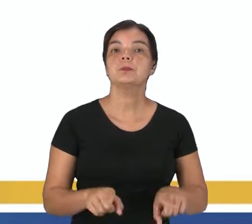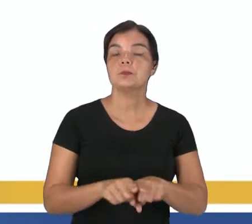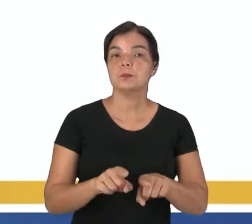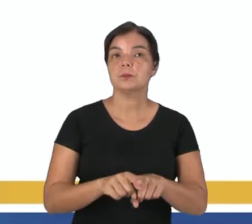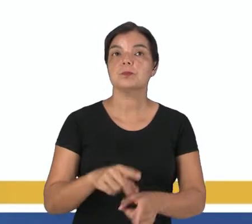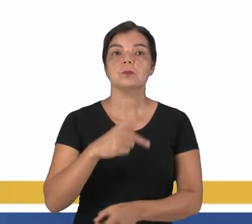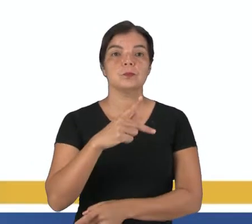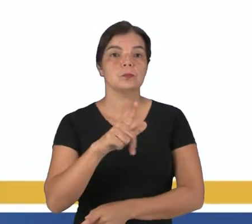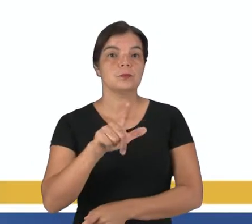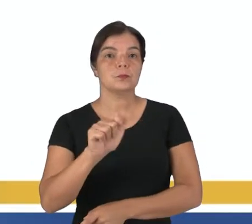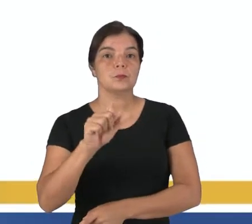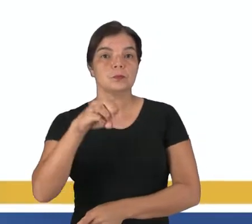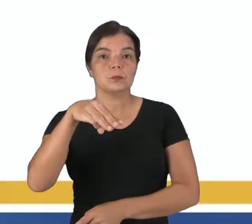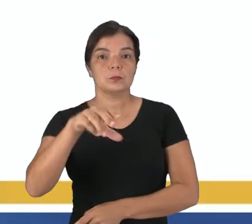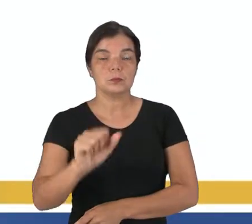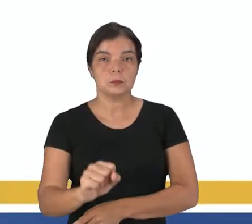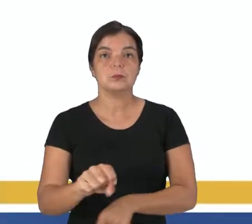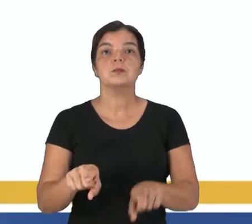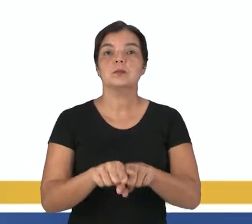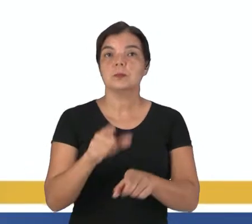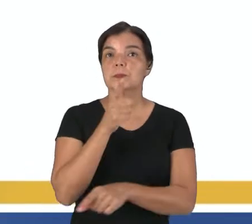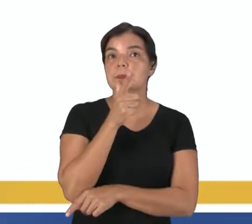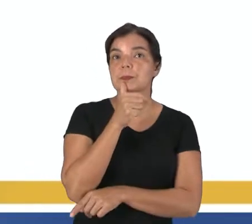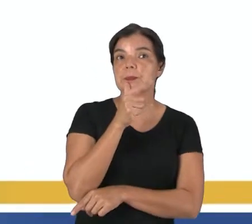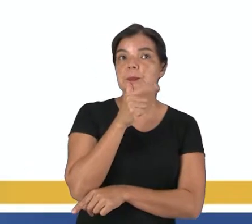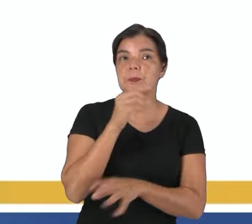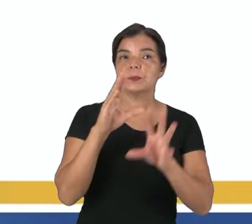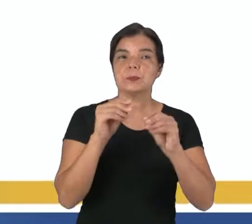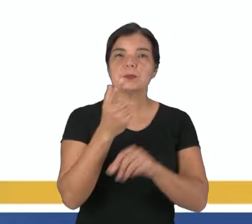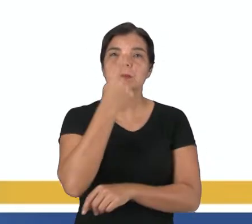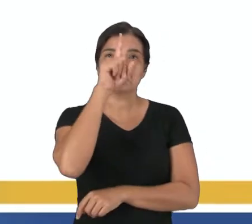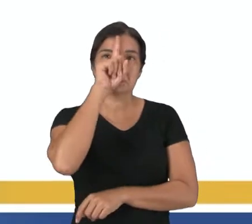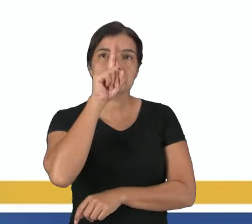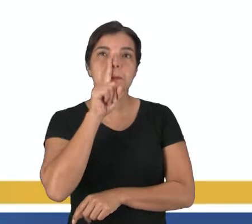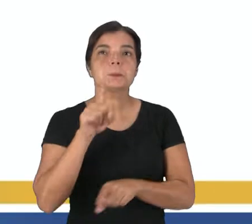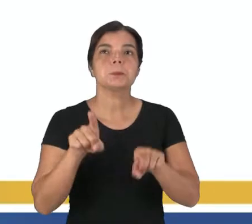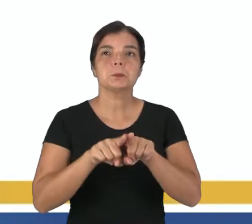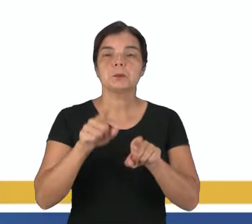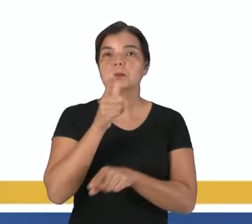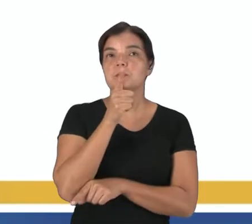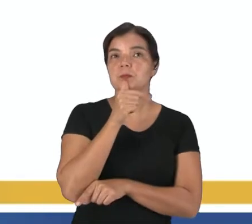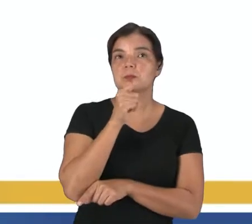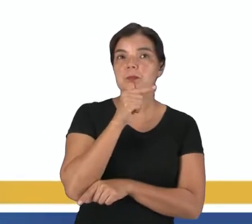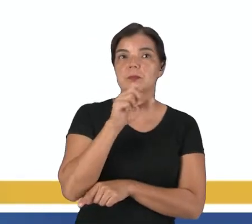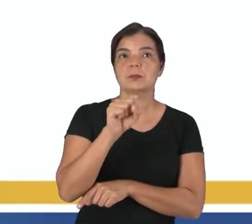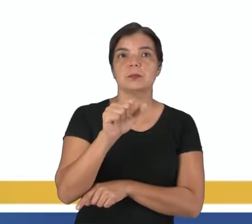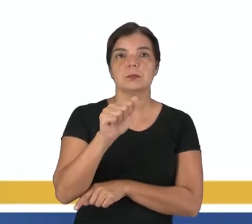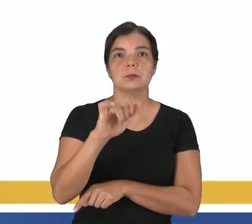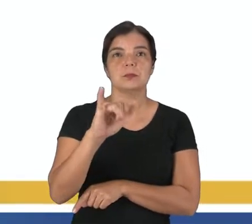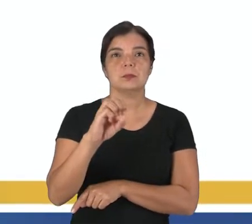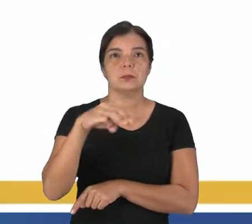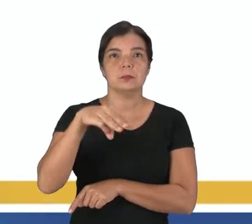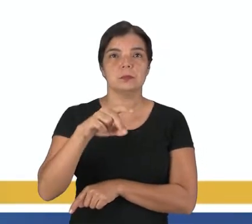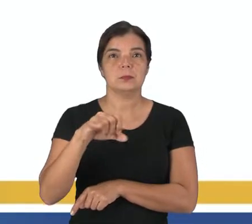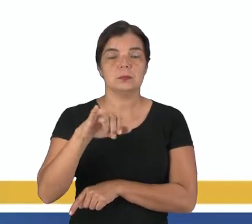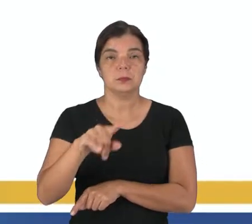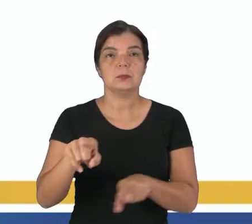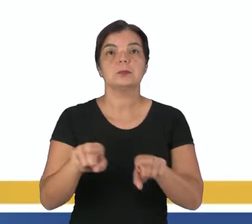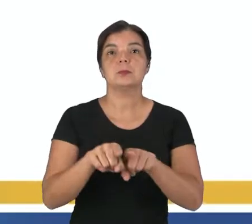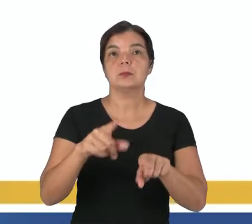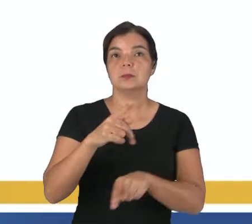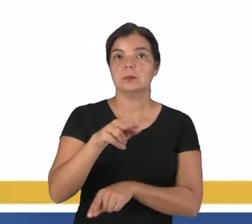Bom, o plasma, ele é uma solução aquosa, amarelada, constituído de água, sais